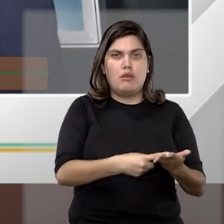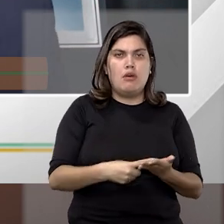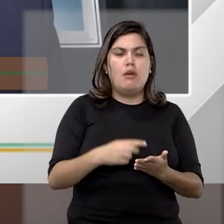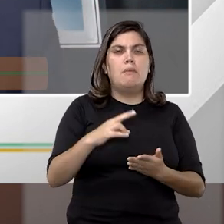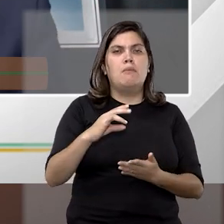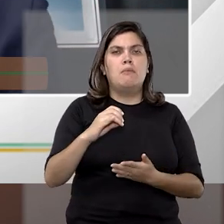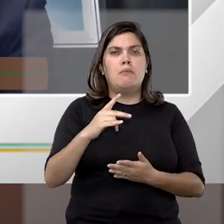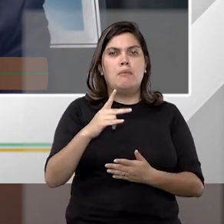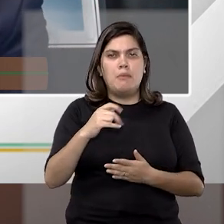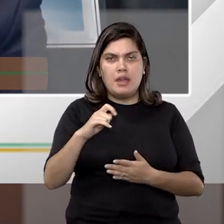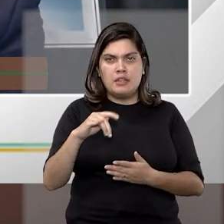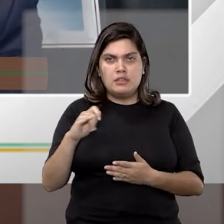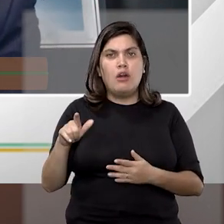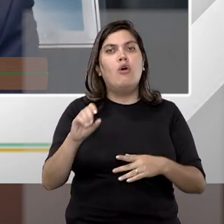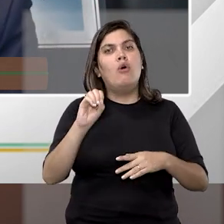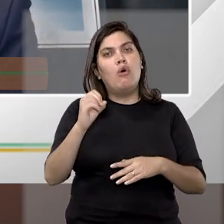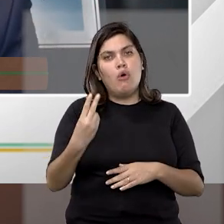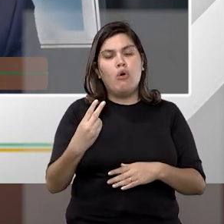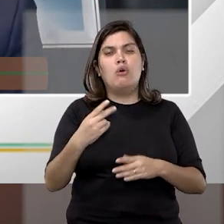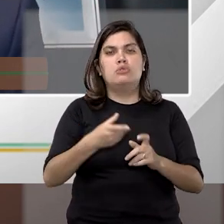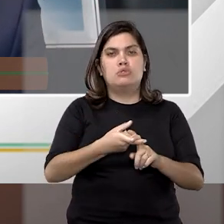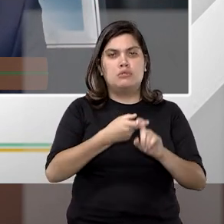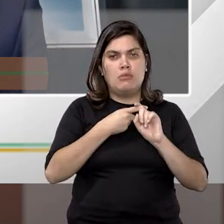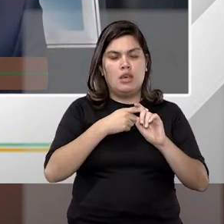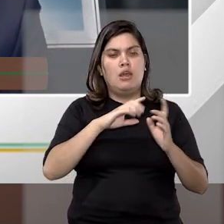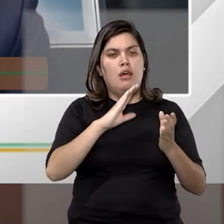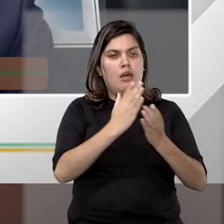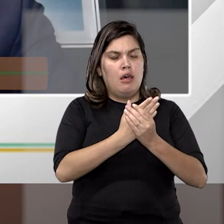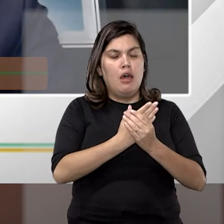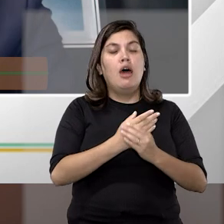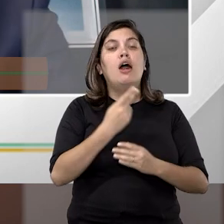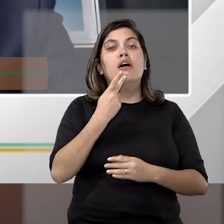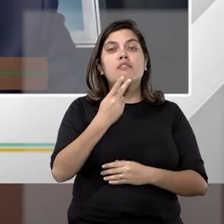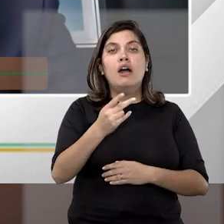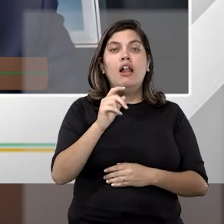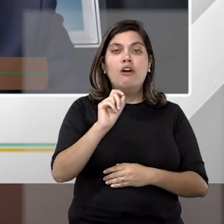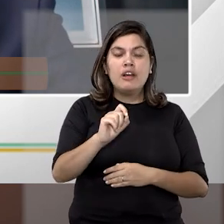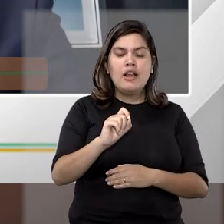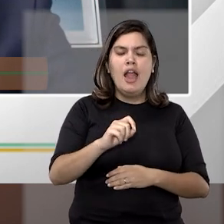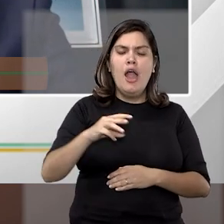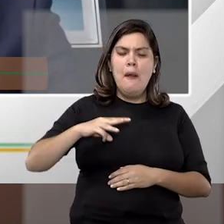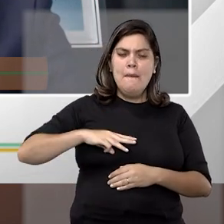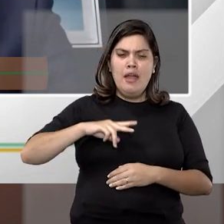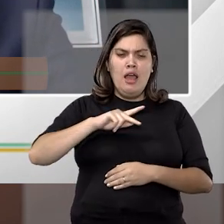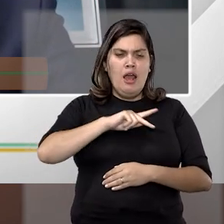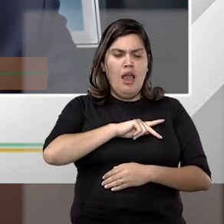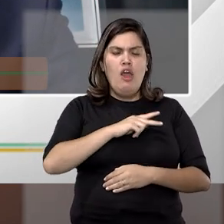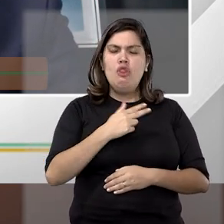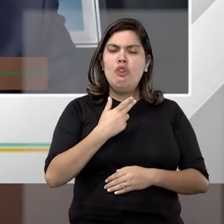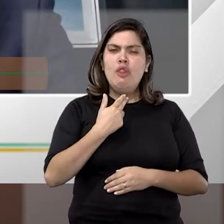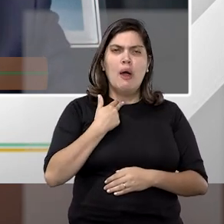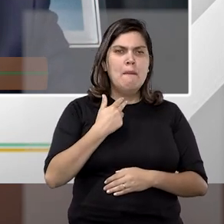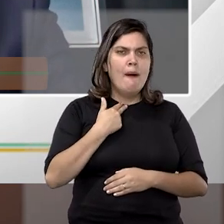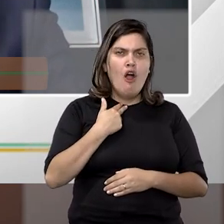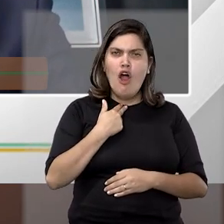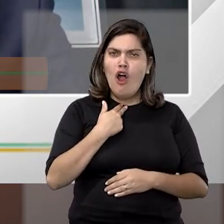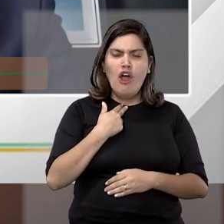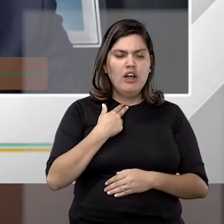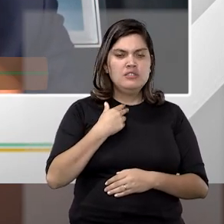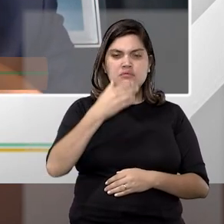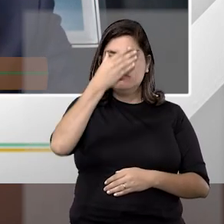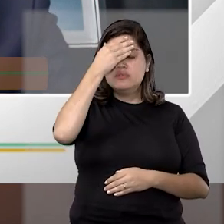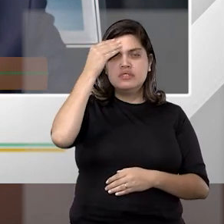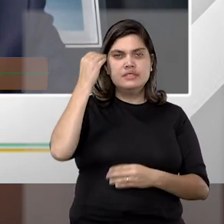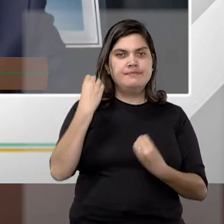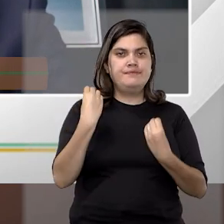transação penal ou eventualmente essa suspensão condicional do processo o que que vale dizer que o ministério público não pode